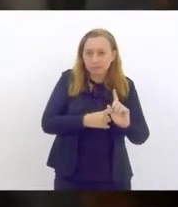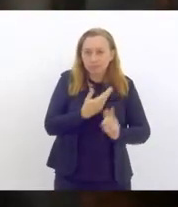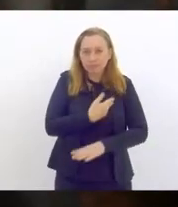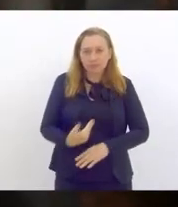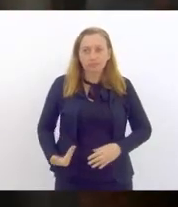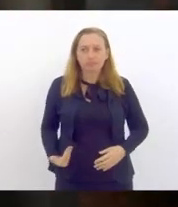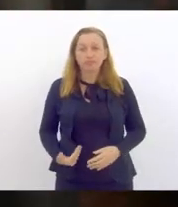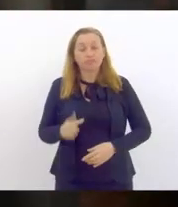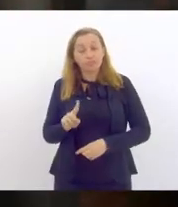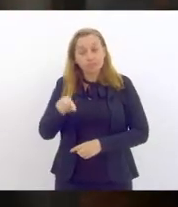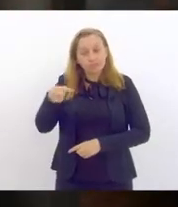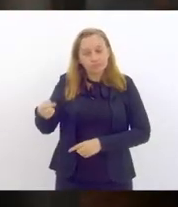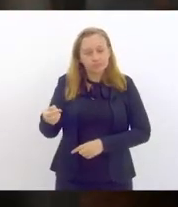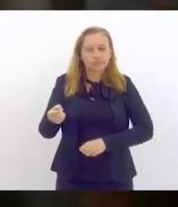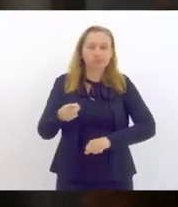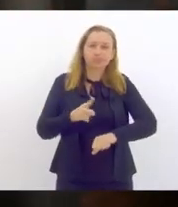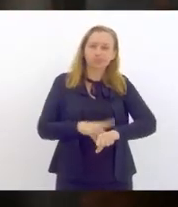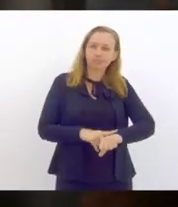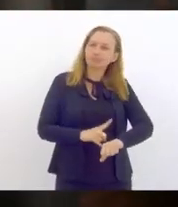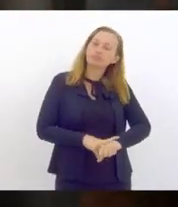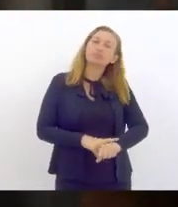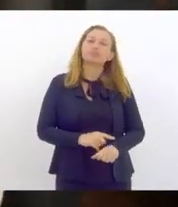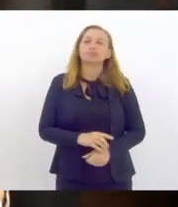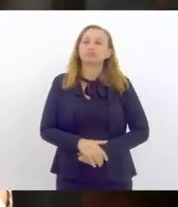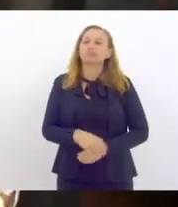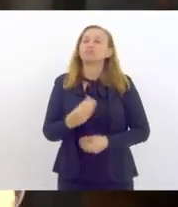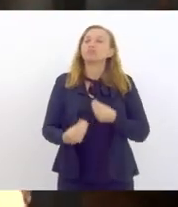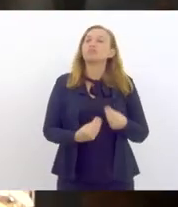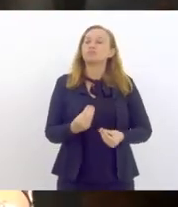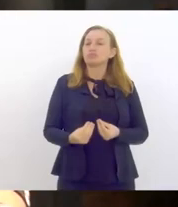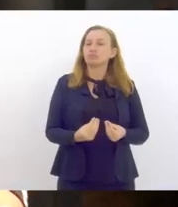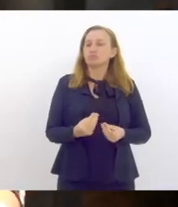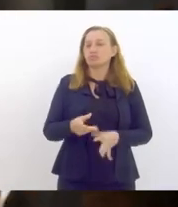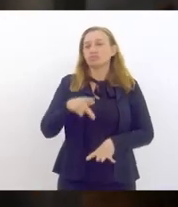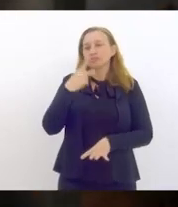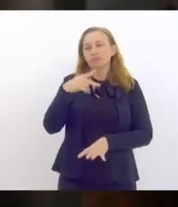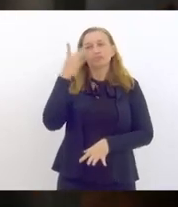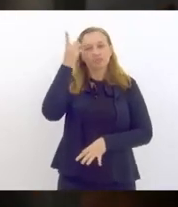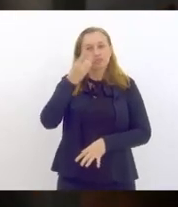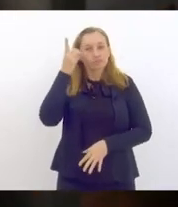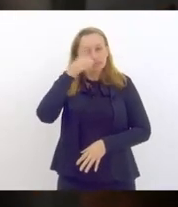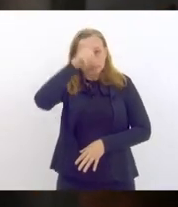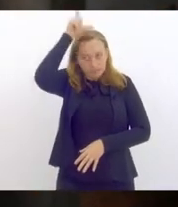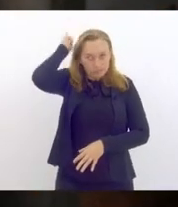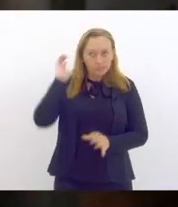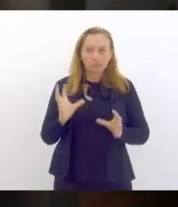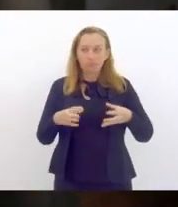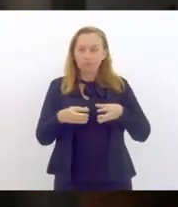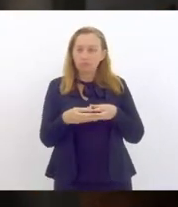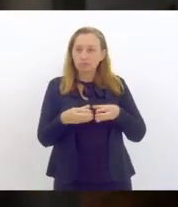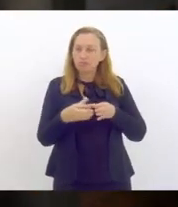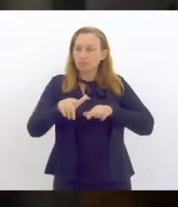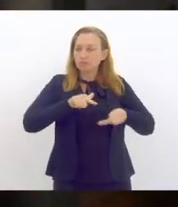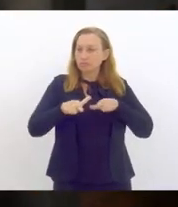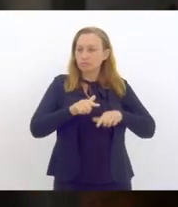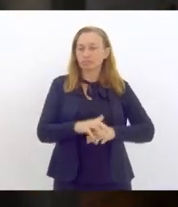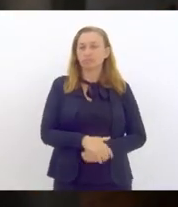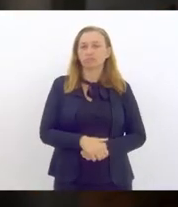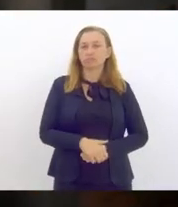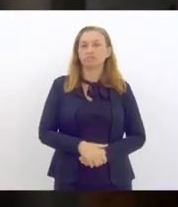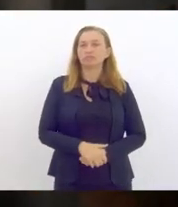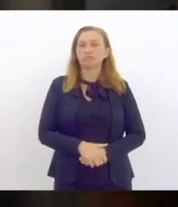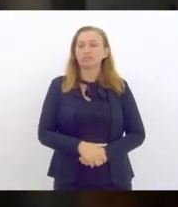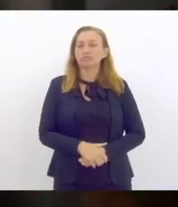por outro lado Foi estabelecido como foi dito pelo Deputado Gustavo um grupo de trabalho esse grupo de trabalho